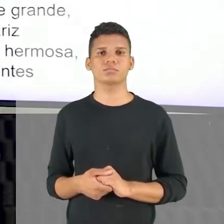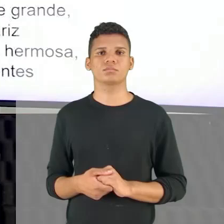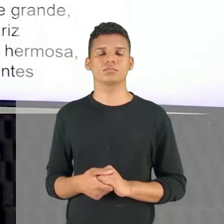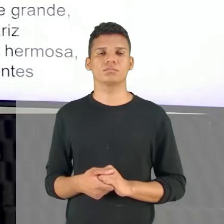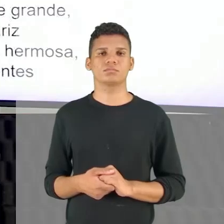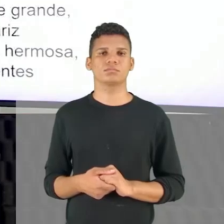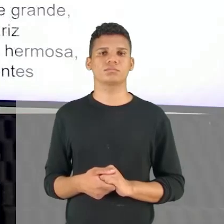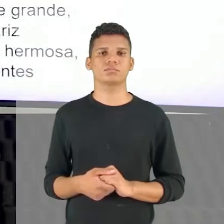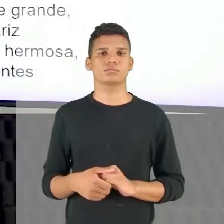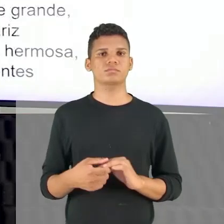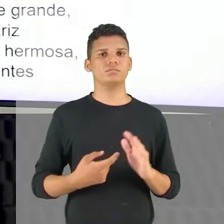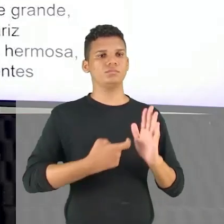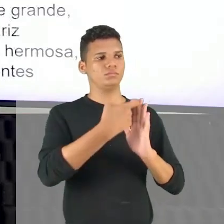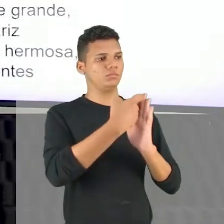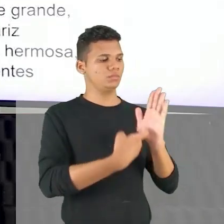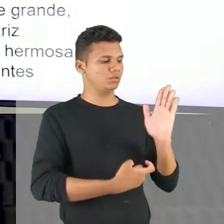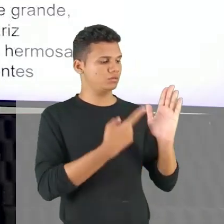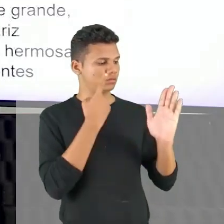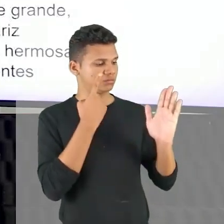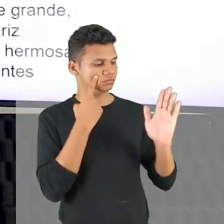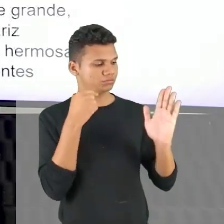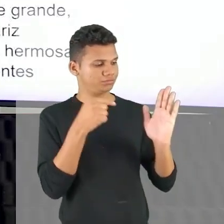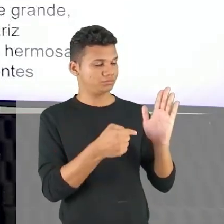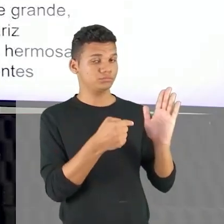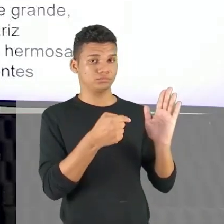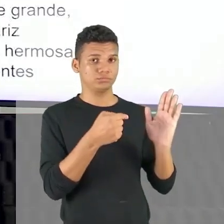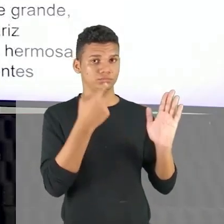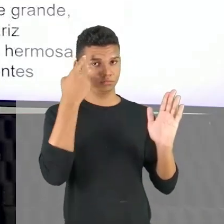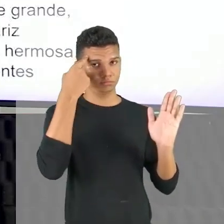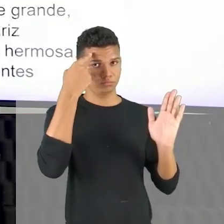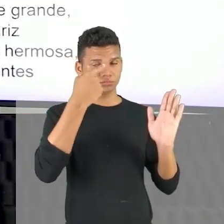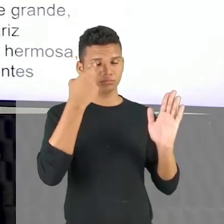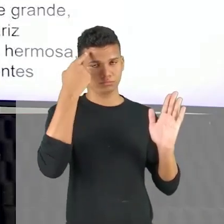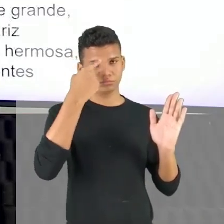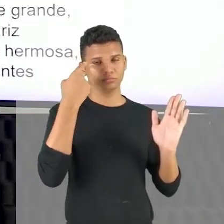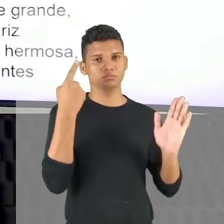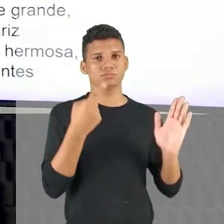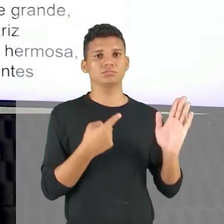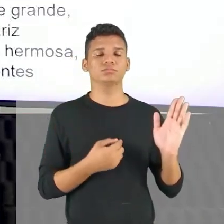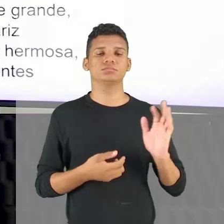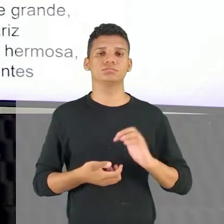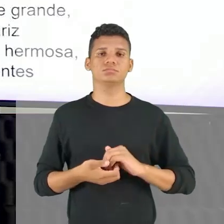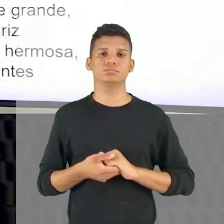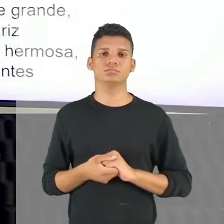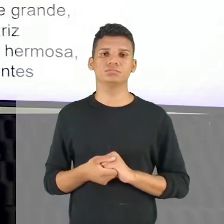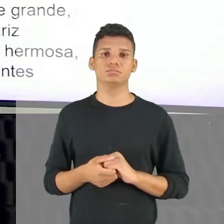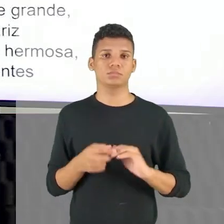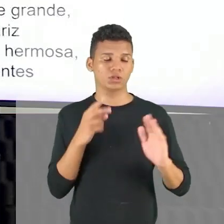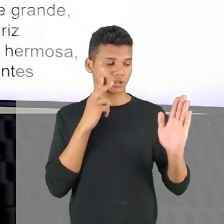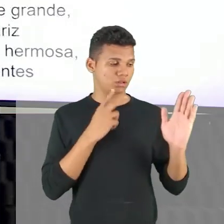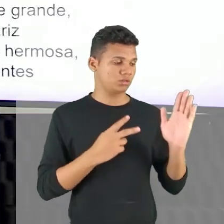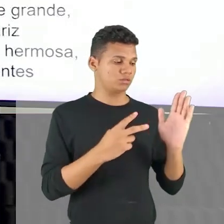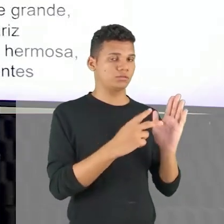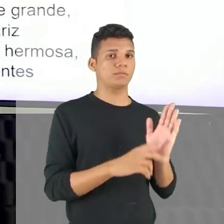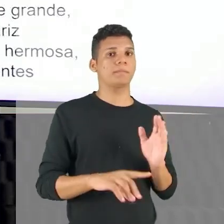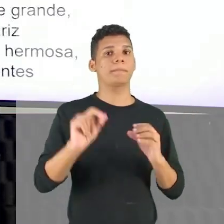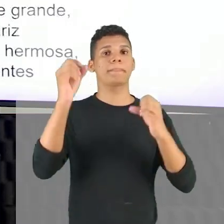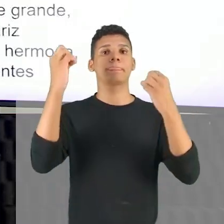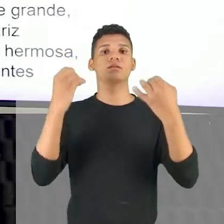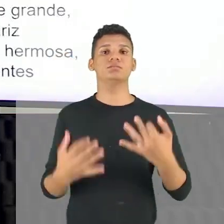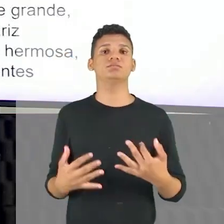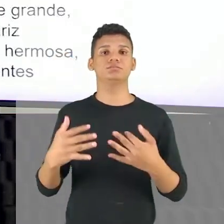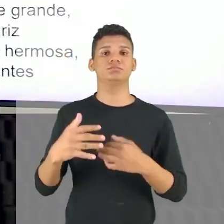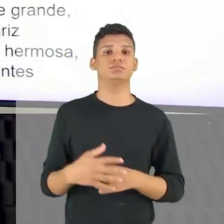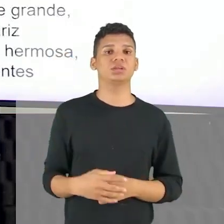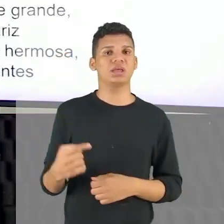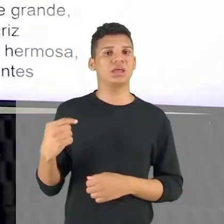niego rotundamente a negar mi voz, mi sangre e mi piel. Então ela já está dizendo, eu